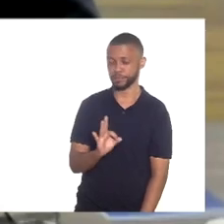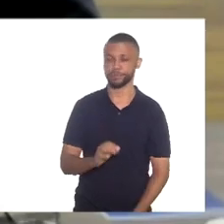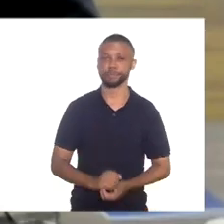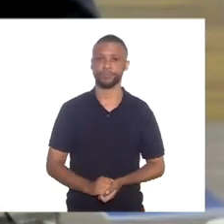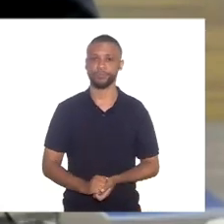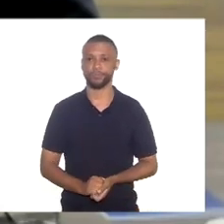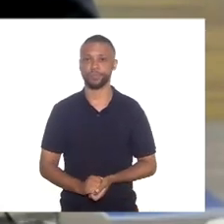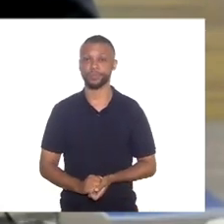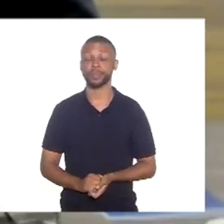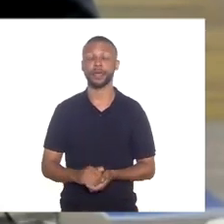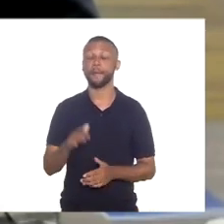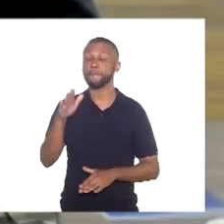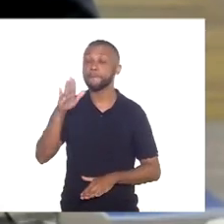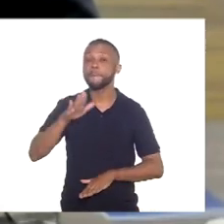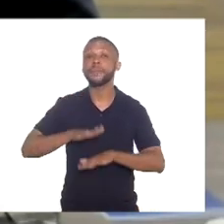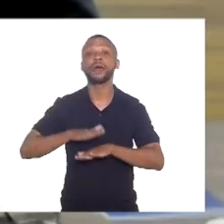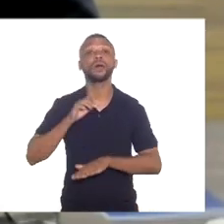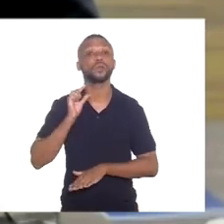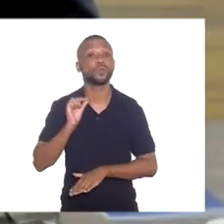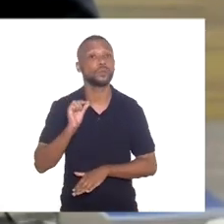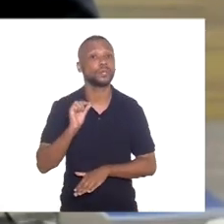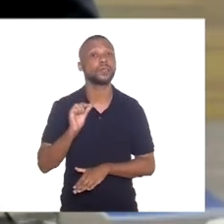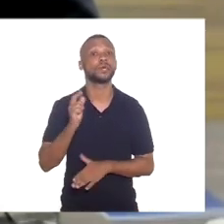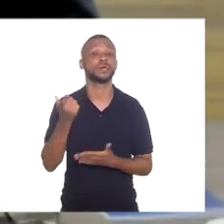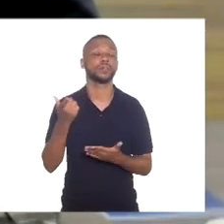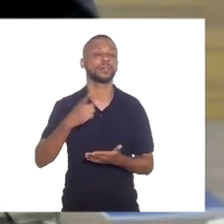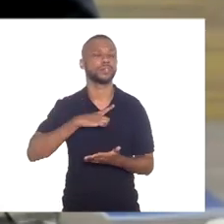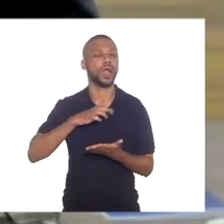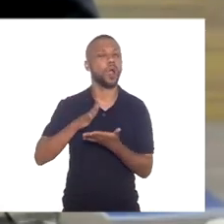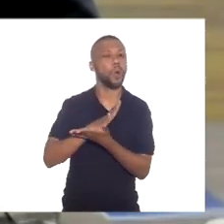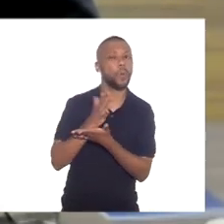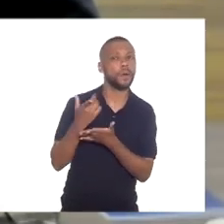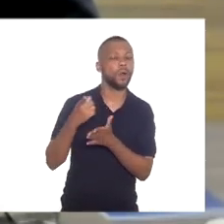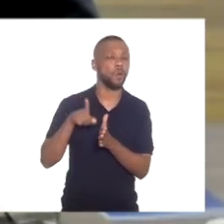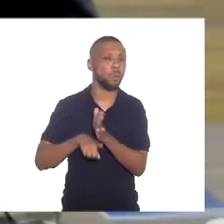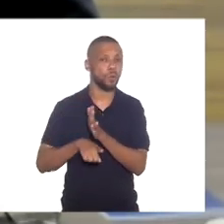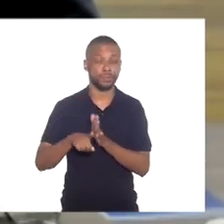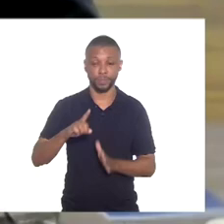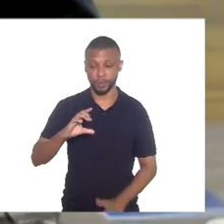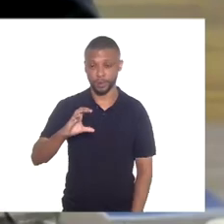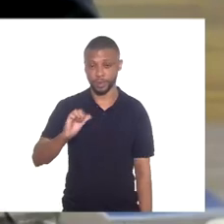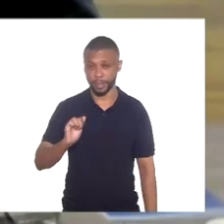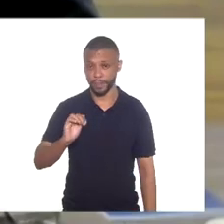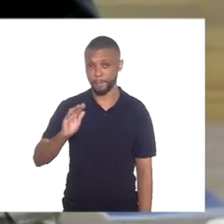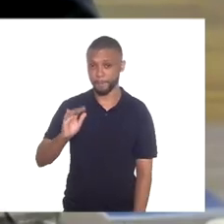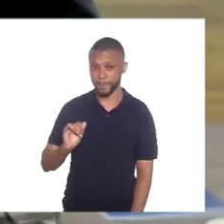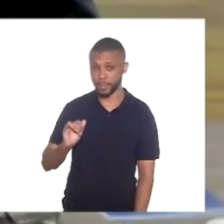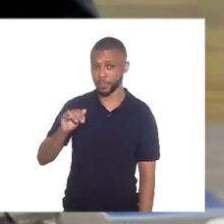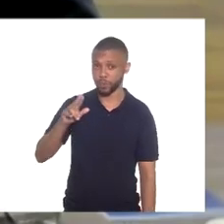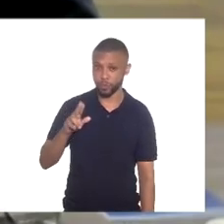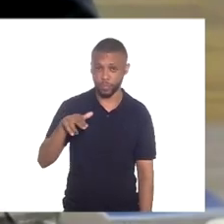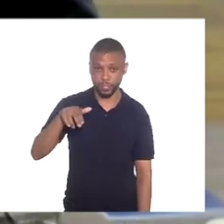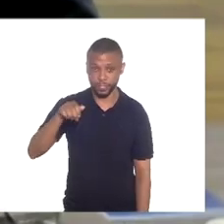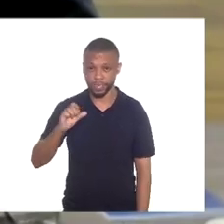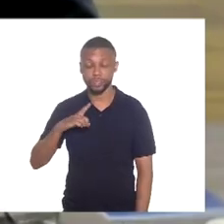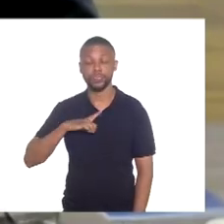Sem falar o Citygate, lá de Cabiúnas, que ainda tinha um sobrepreço